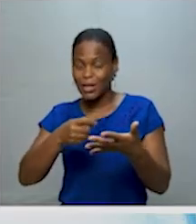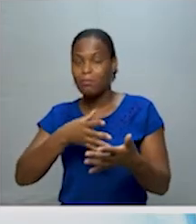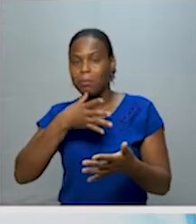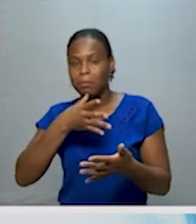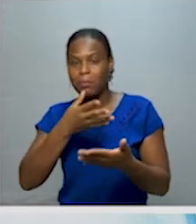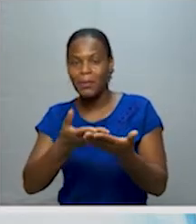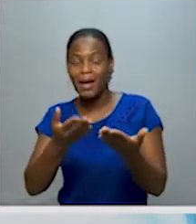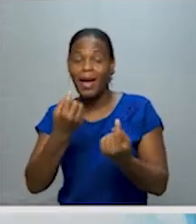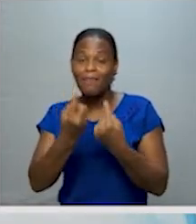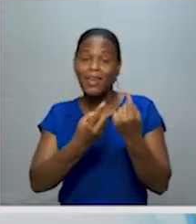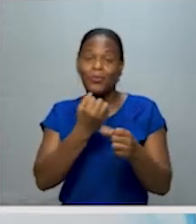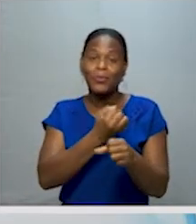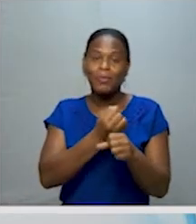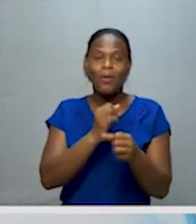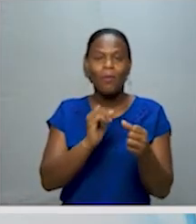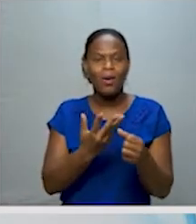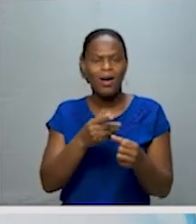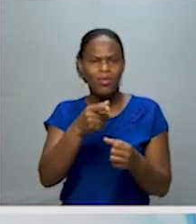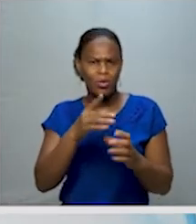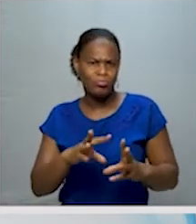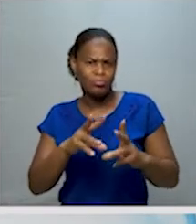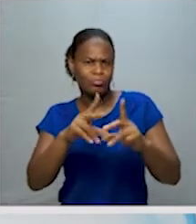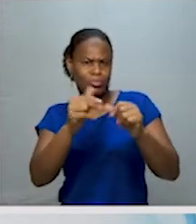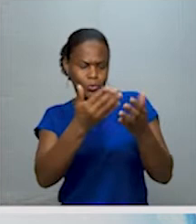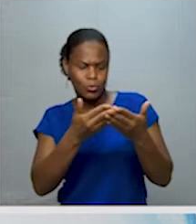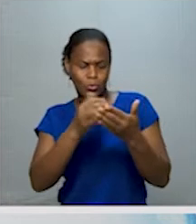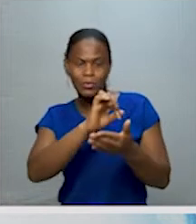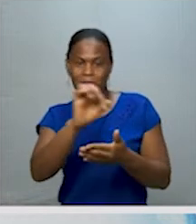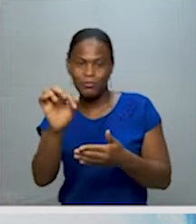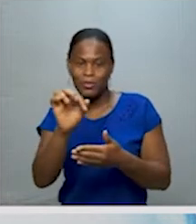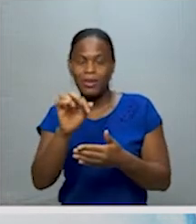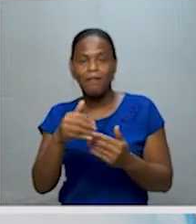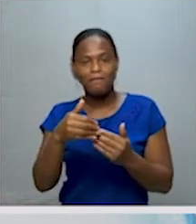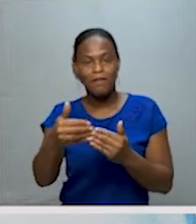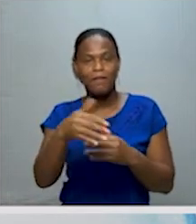nos trabalhos, quando avançarem um pouco mais no vosso estudo, vão fazer